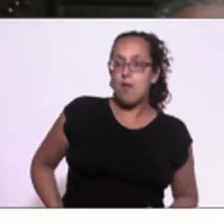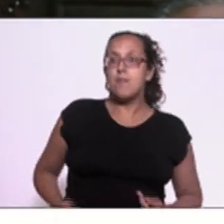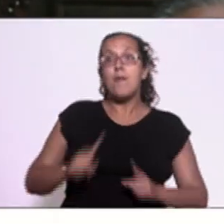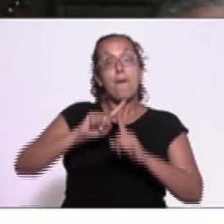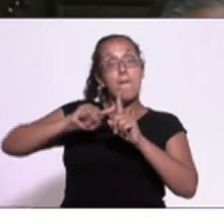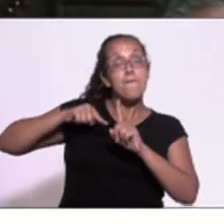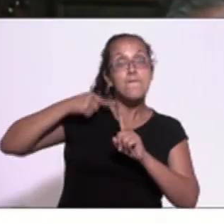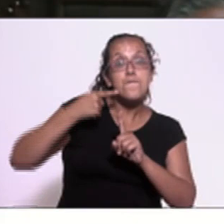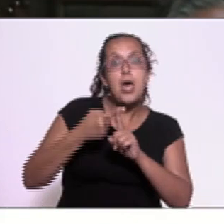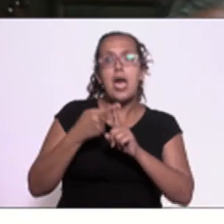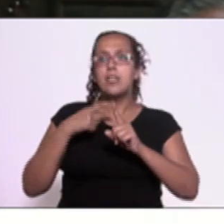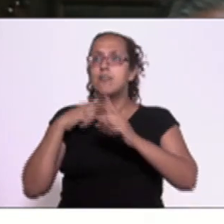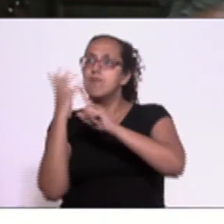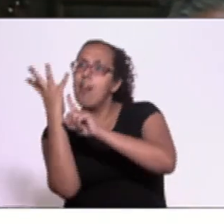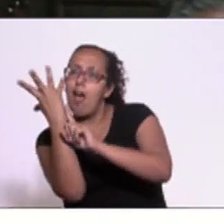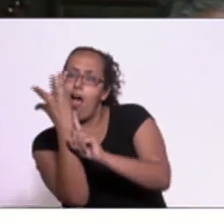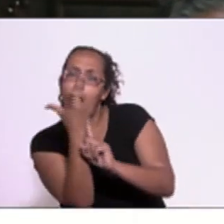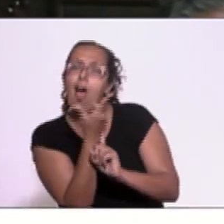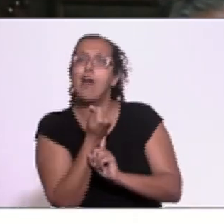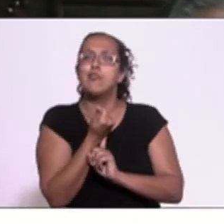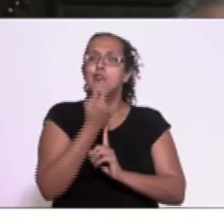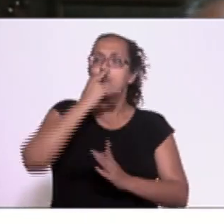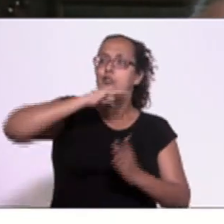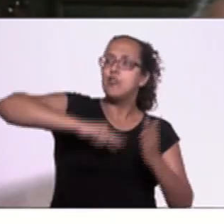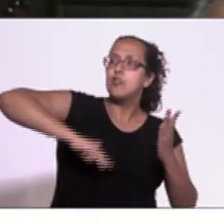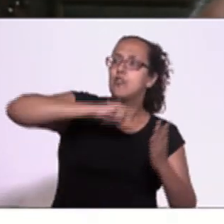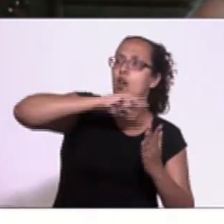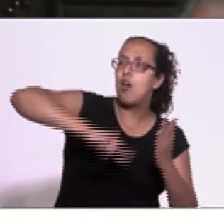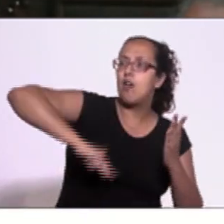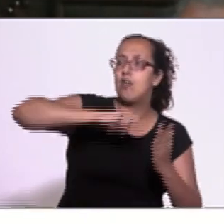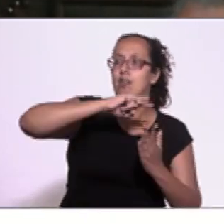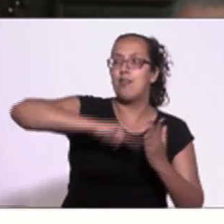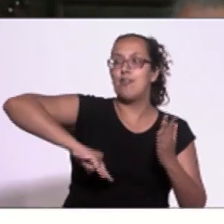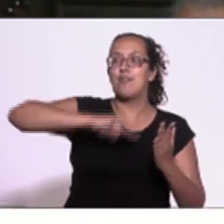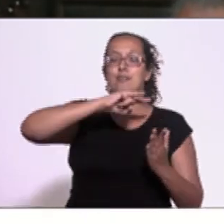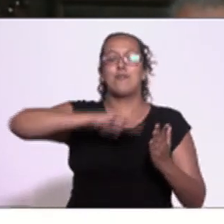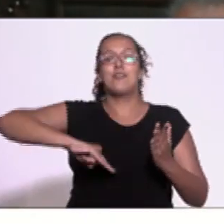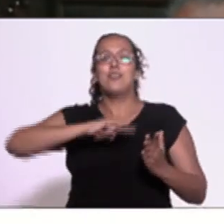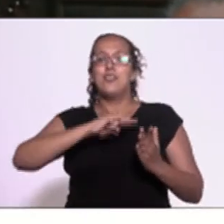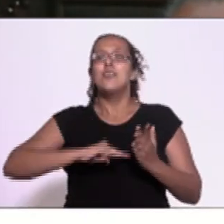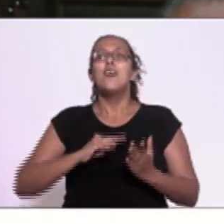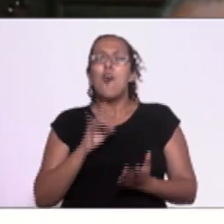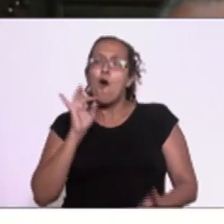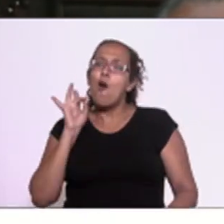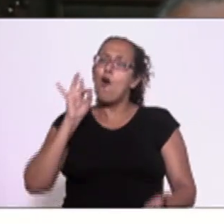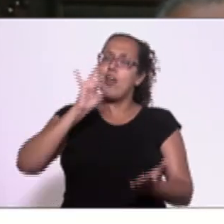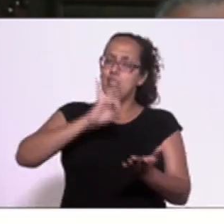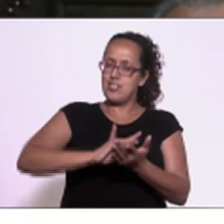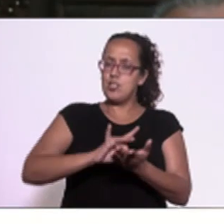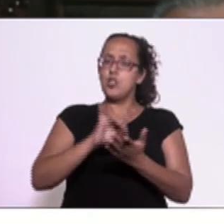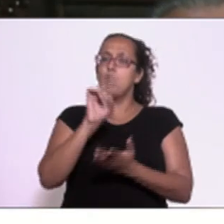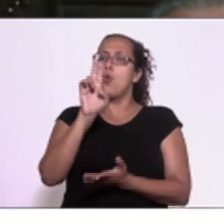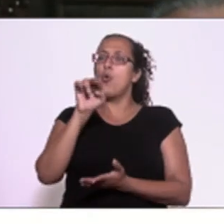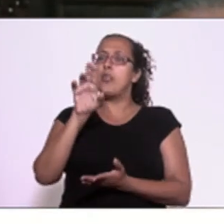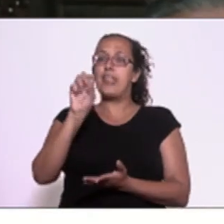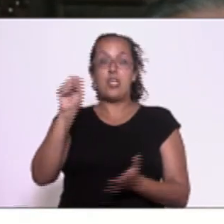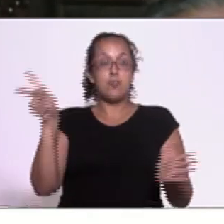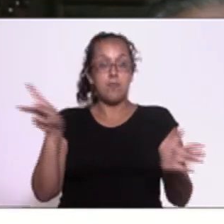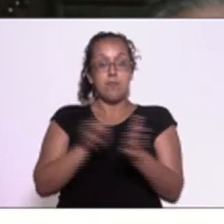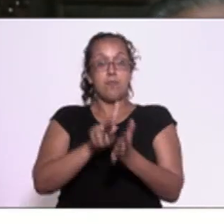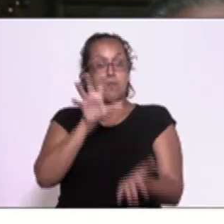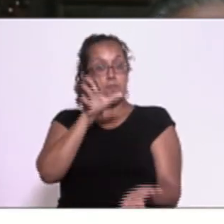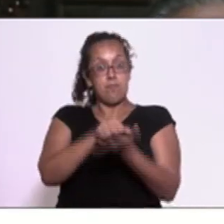arquitetônico, artístico e documental do Templo da Humanidade, reconhecido pela Unesco como Patrimônio